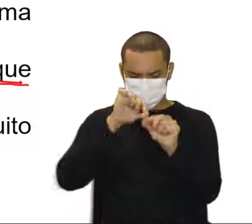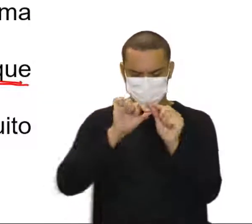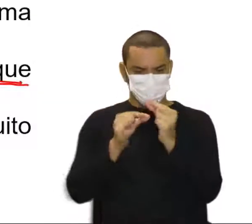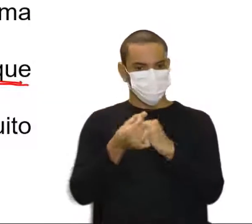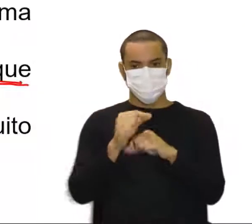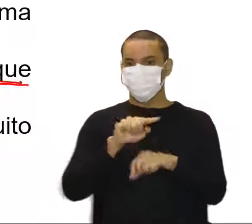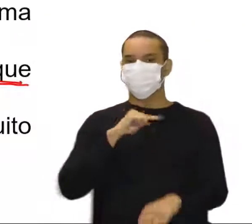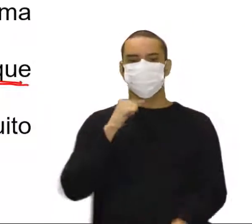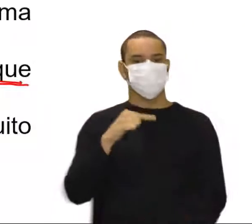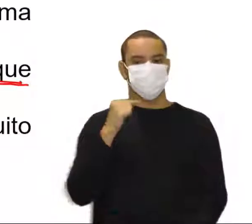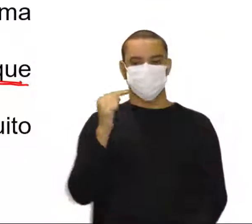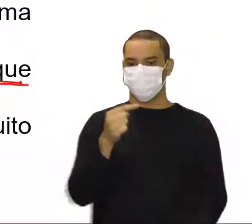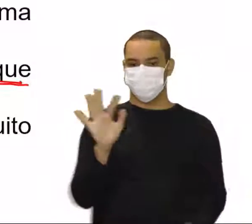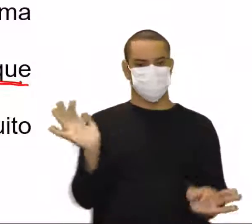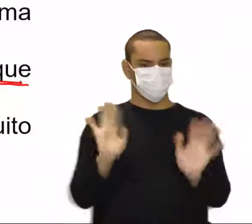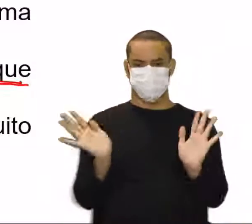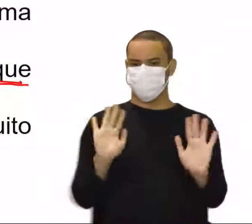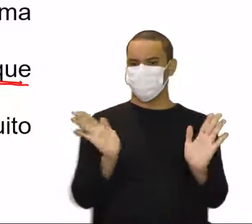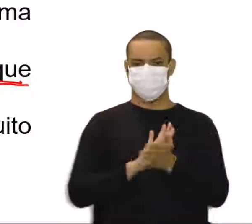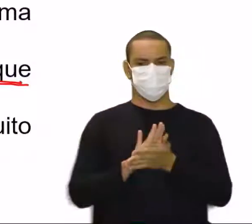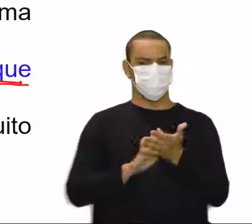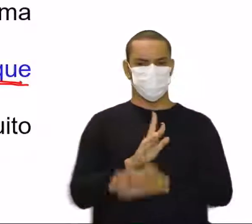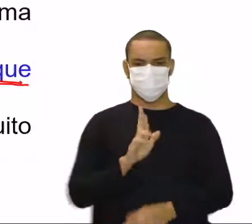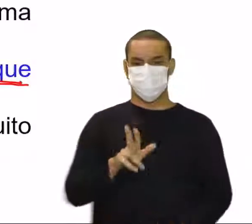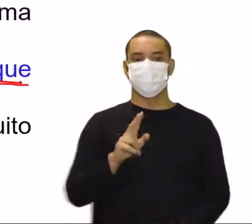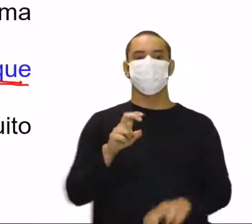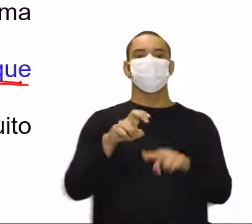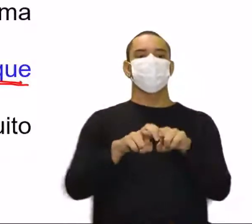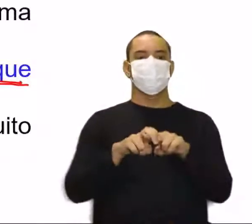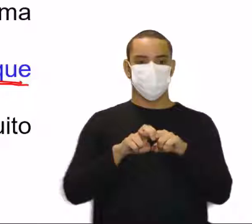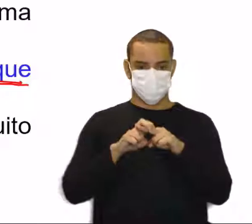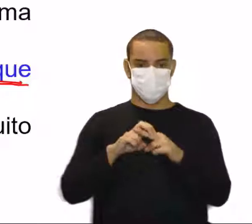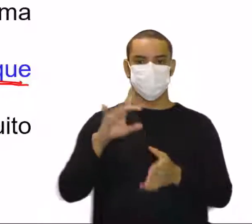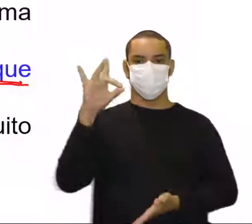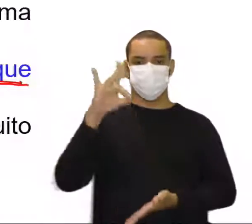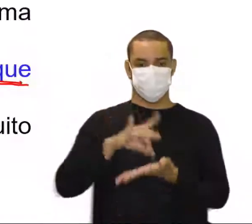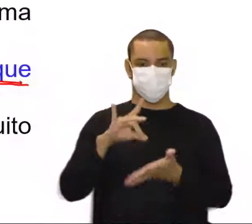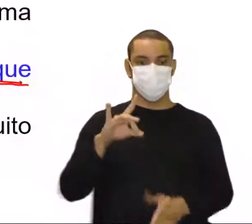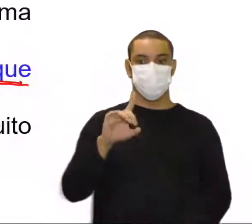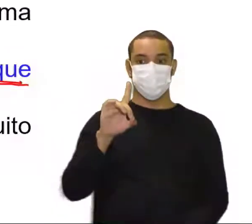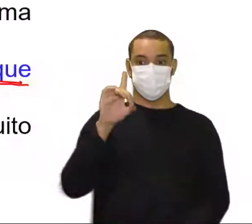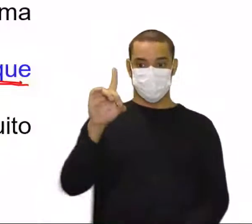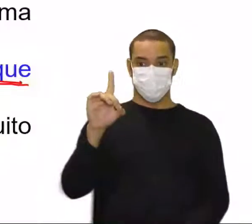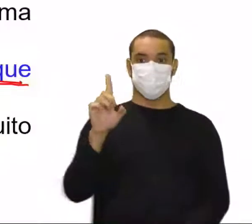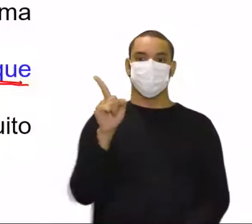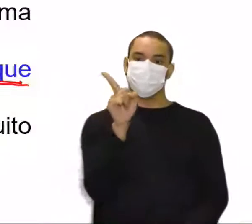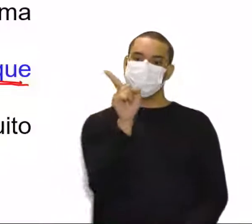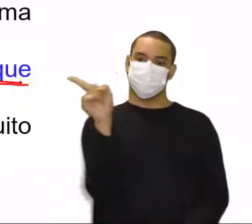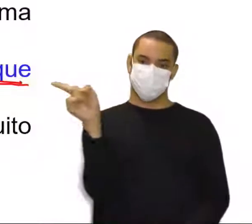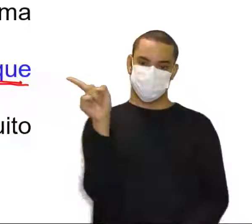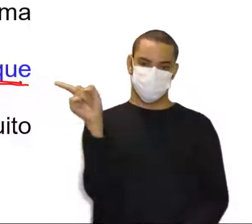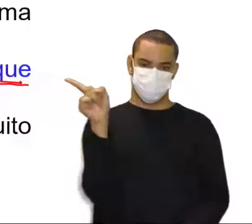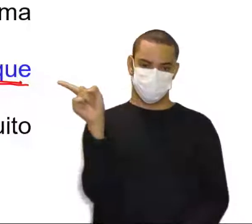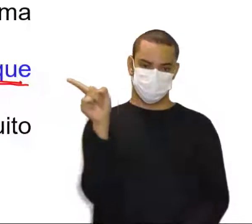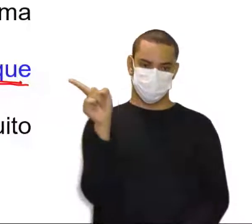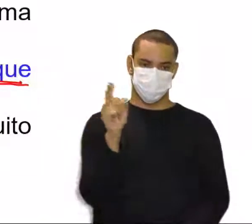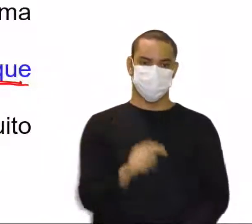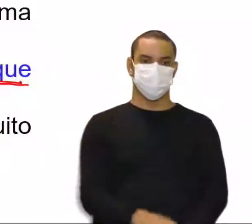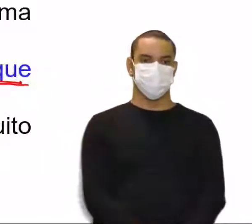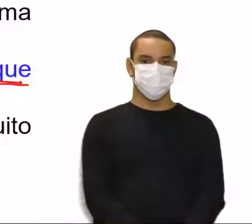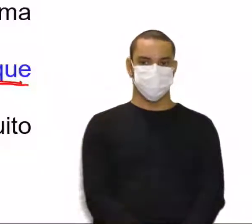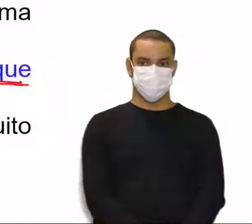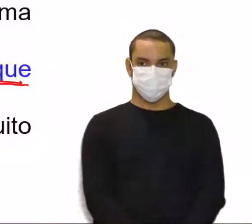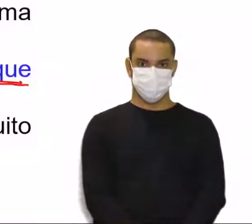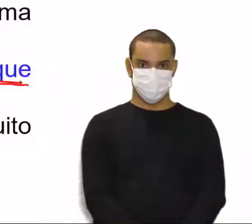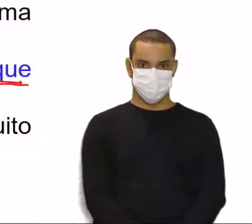não tem nada a ver com questão de corpúsculos. Então, a gente fica aí, como vocês podem perceber, com a letra